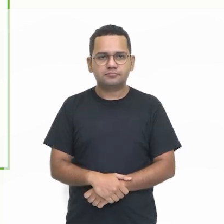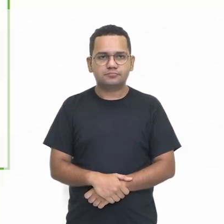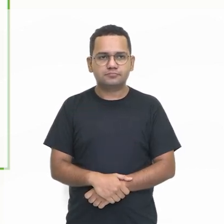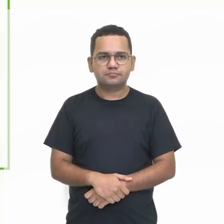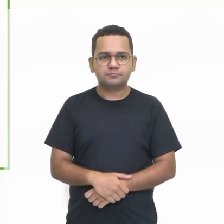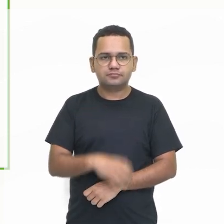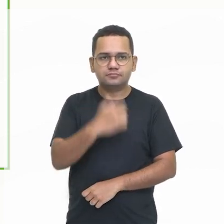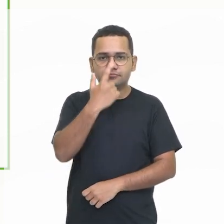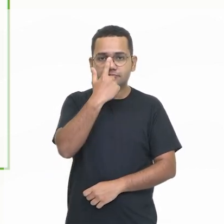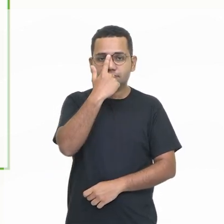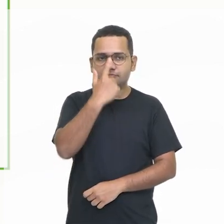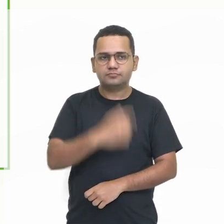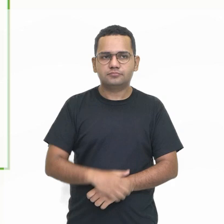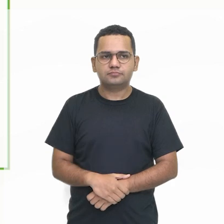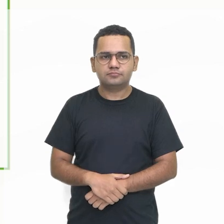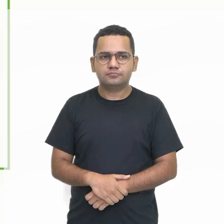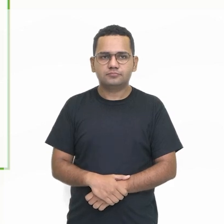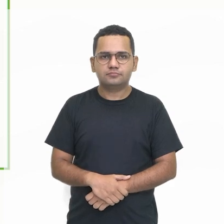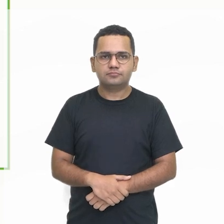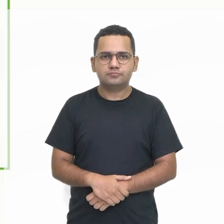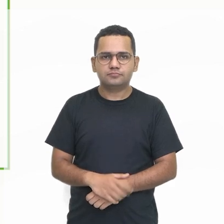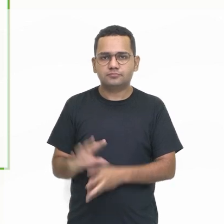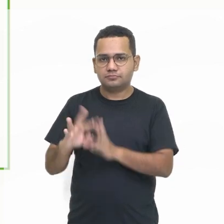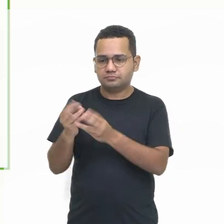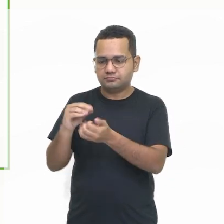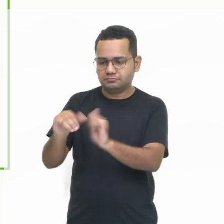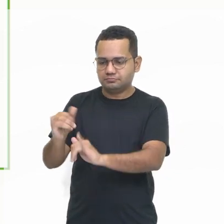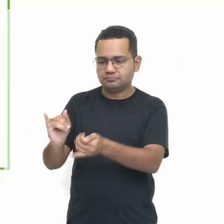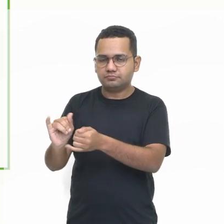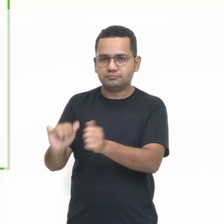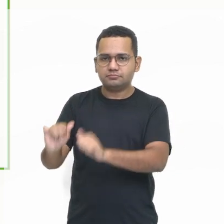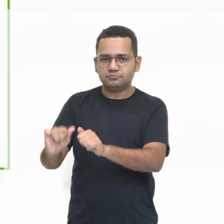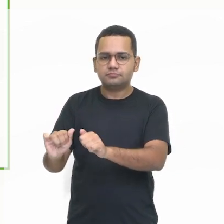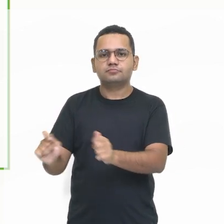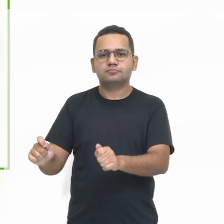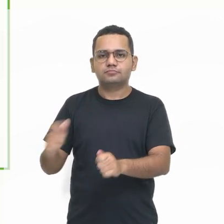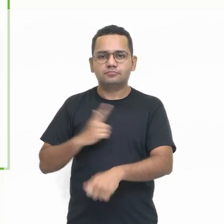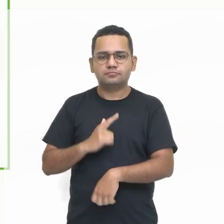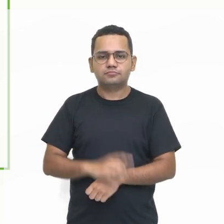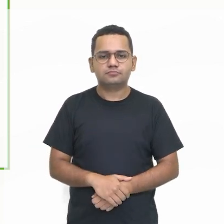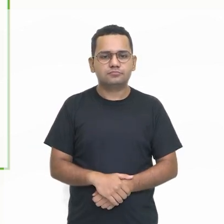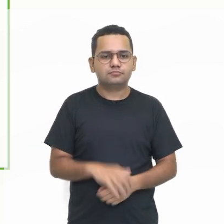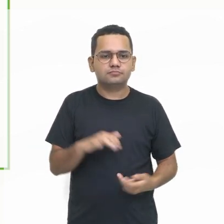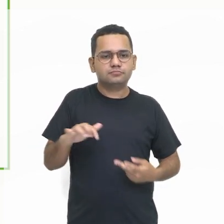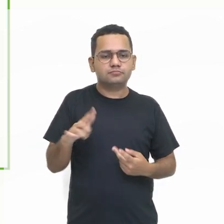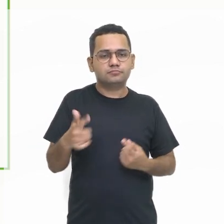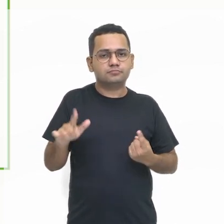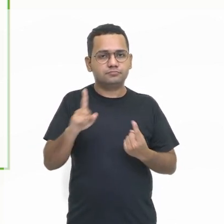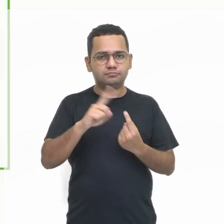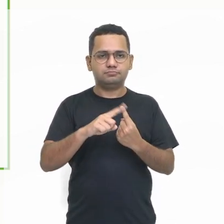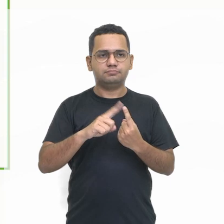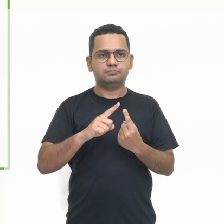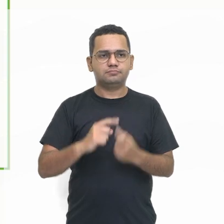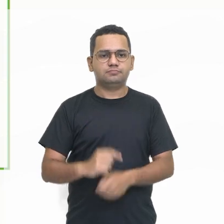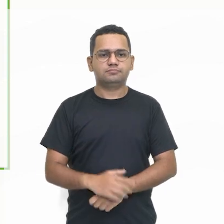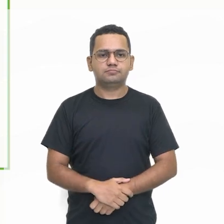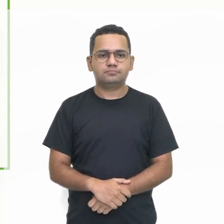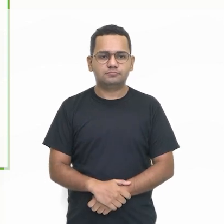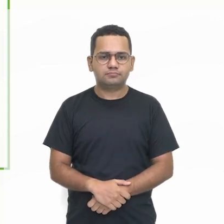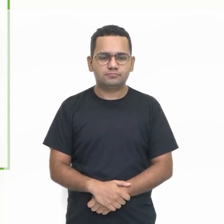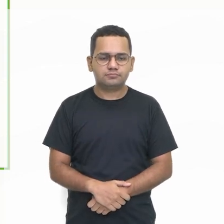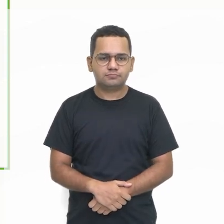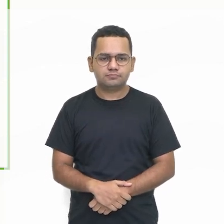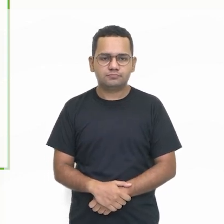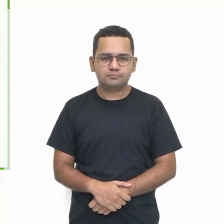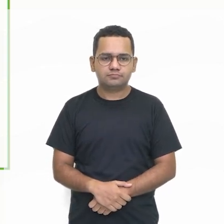surgiam, eles realizavam a quimiossíntese, né? E aí, na hipótese heterotrófica, os